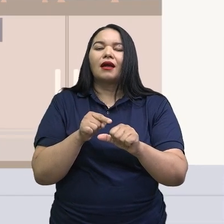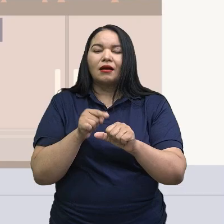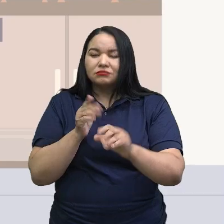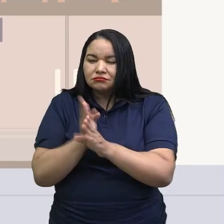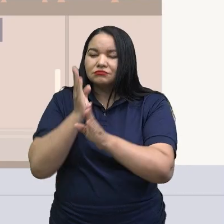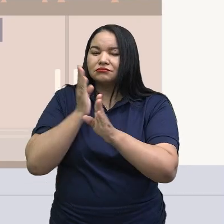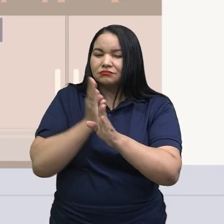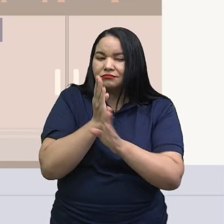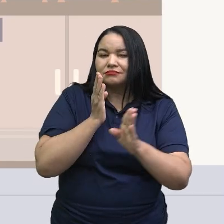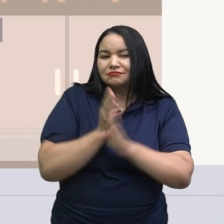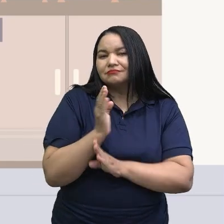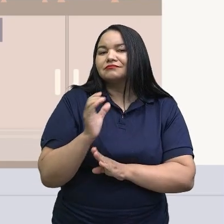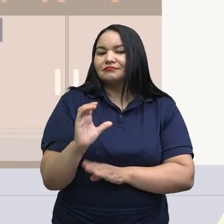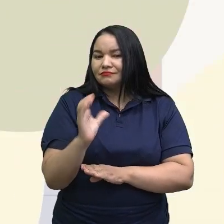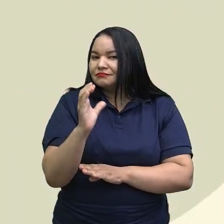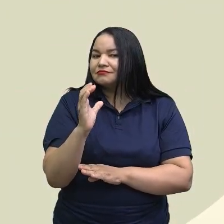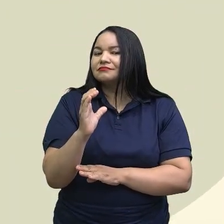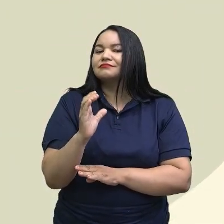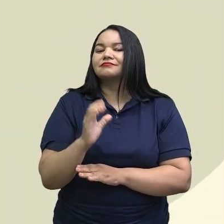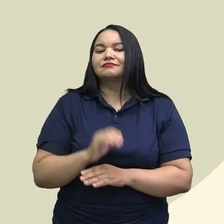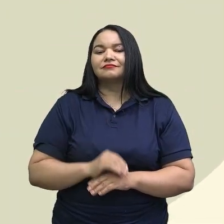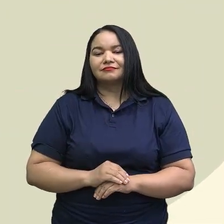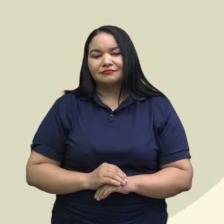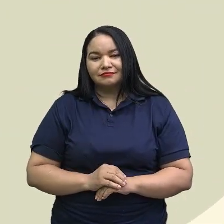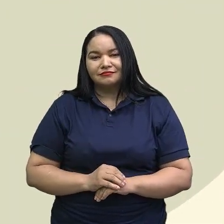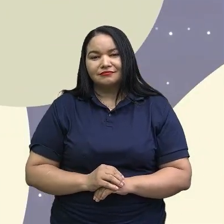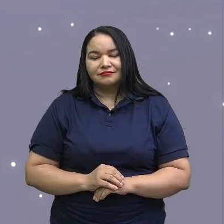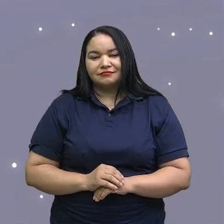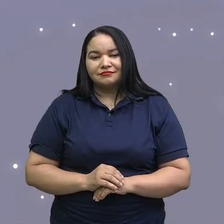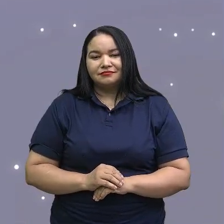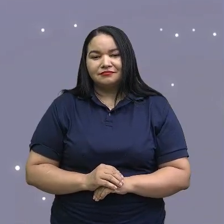descobertas científicas.